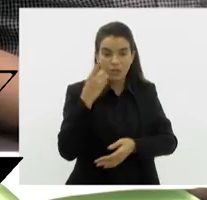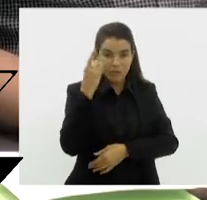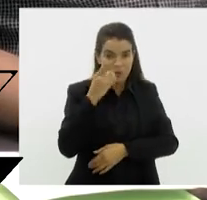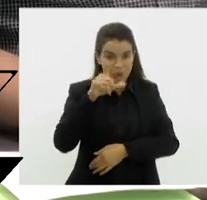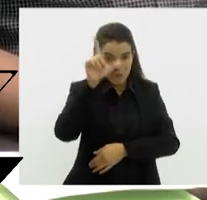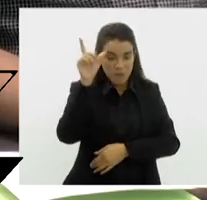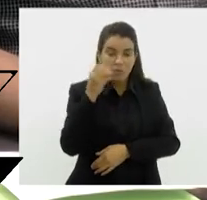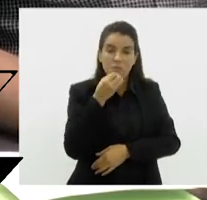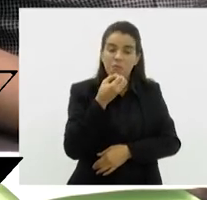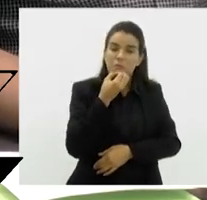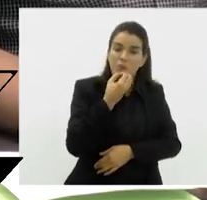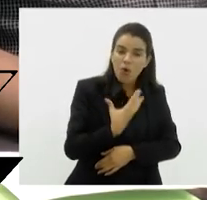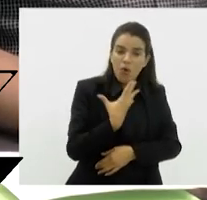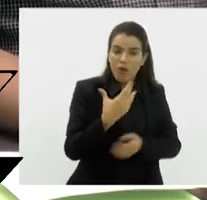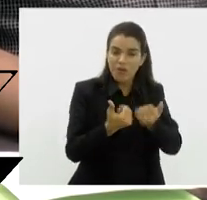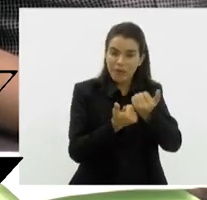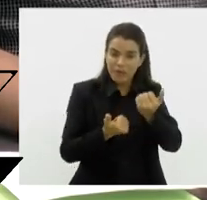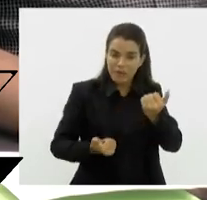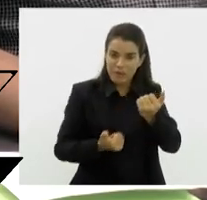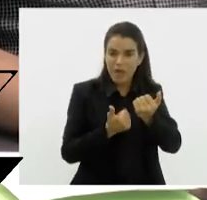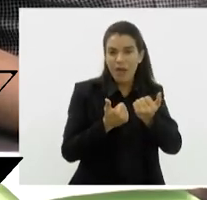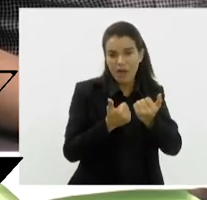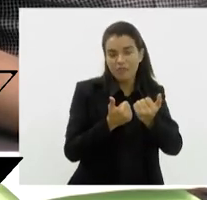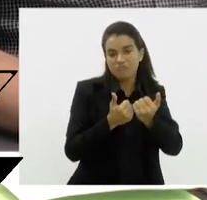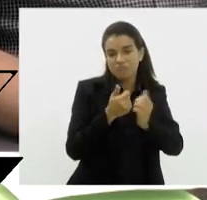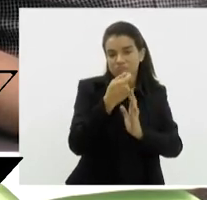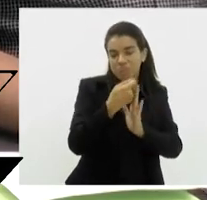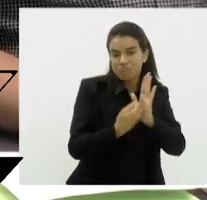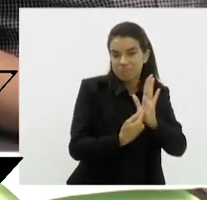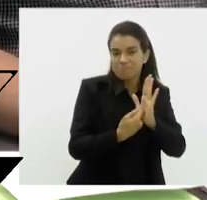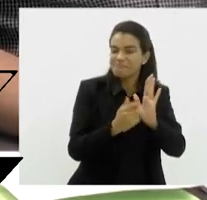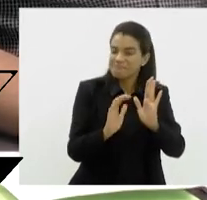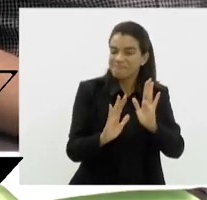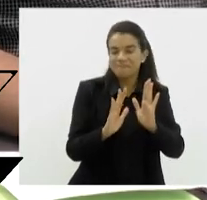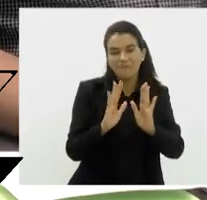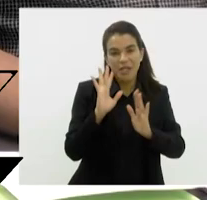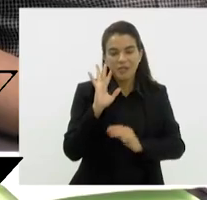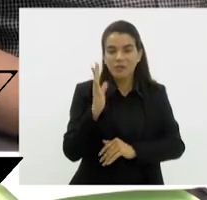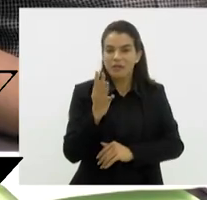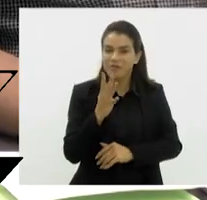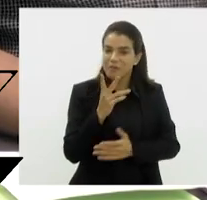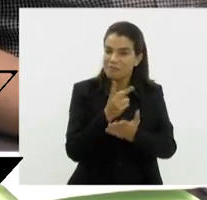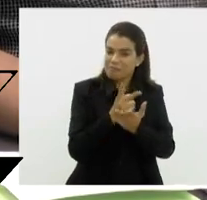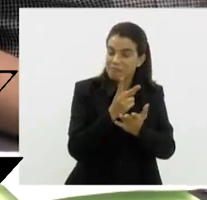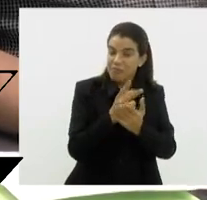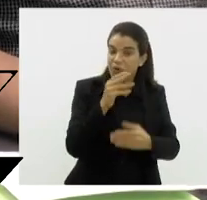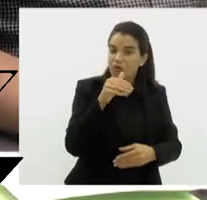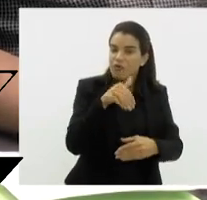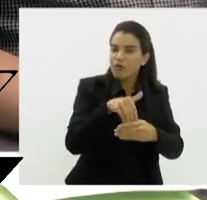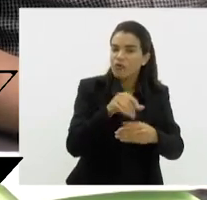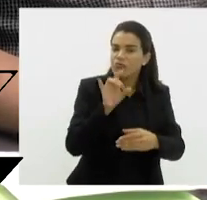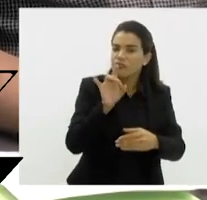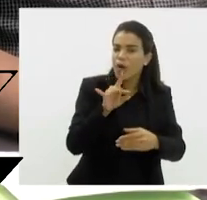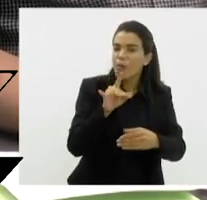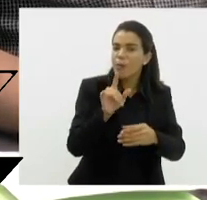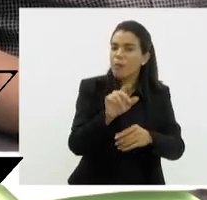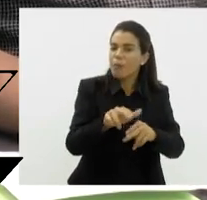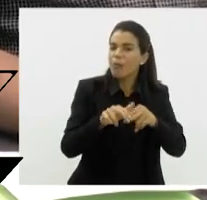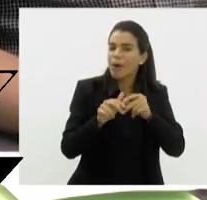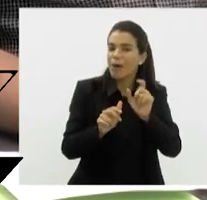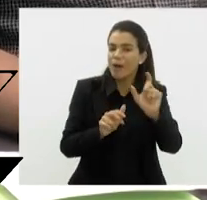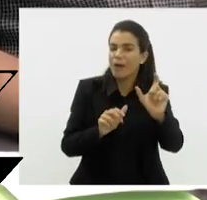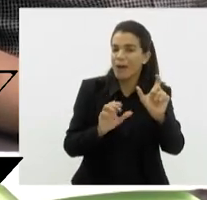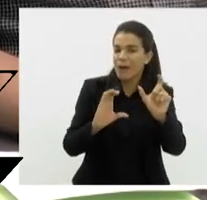Paulo é bom, ele vai dar com a autoria, e isso daí, de certa forma, saneia. Mas, então, eu mantenho esse voto apenas pela expressão